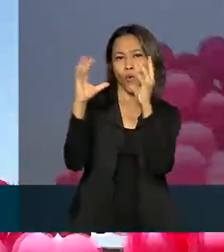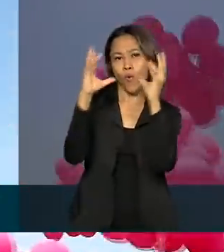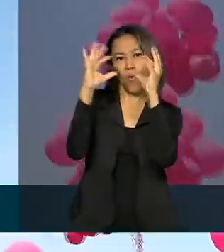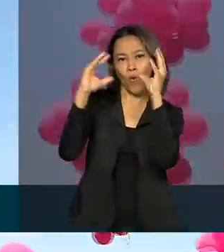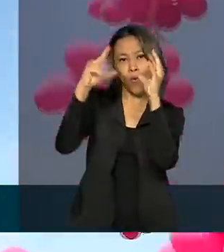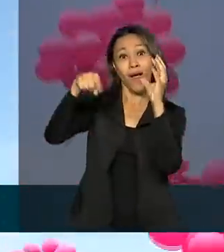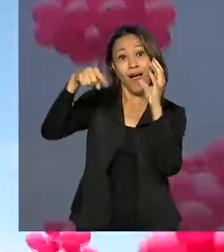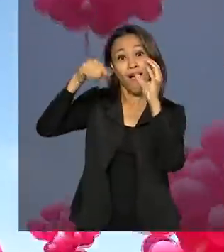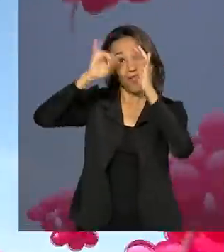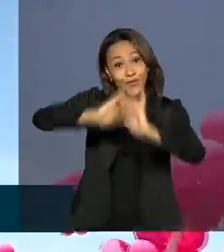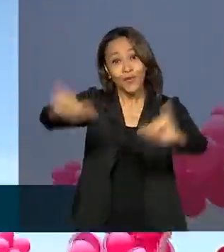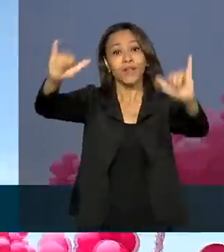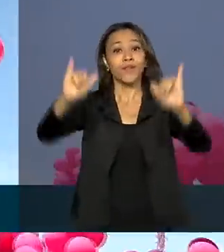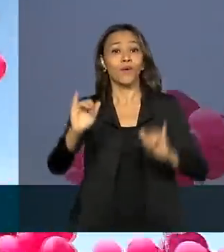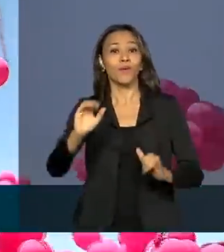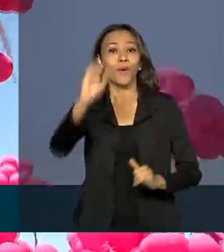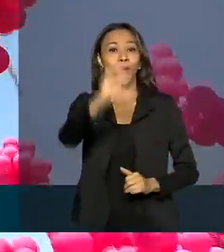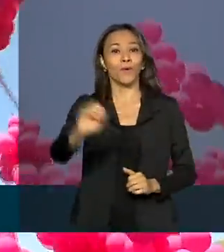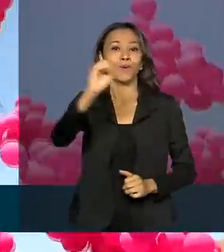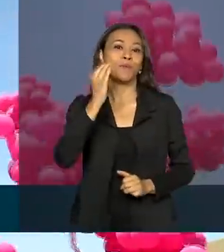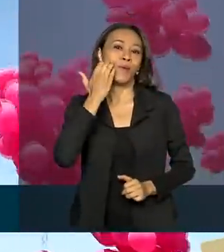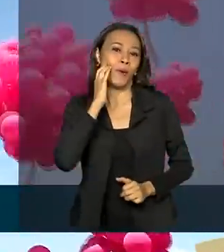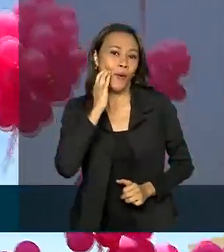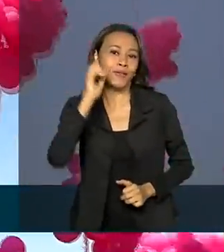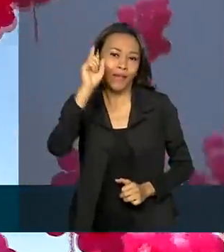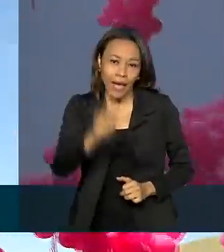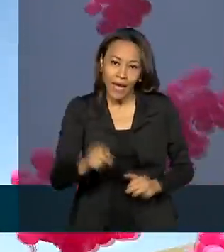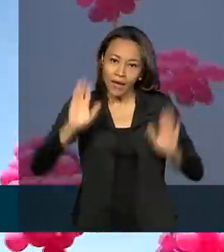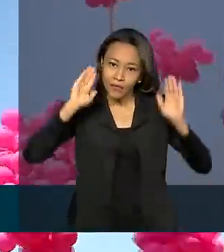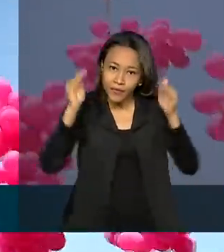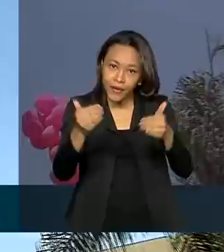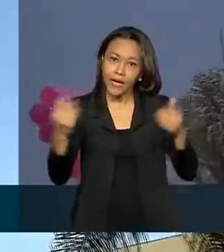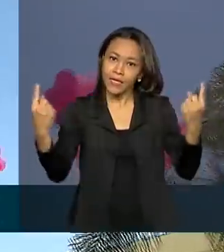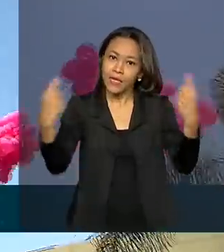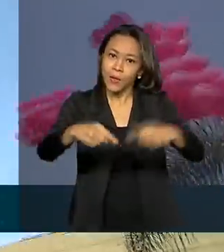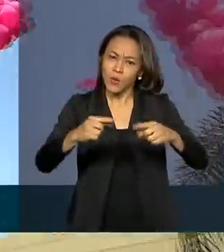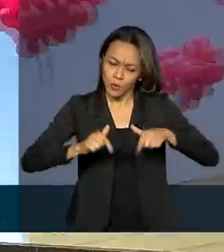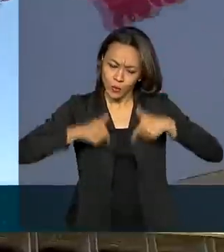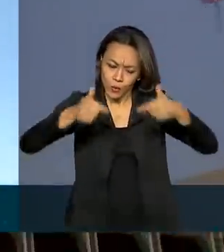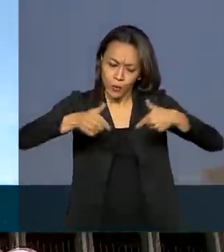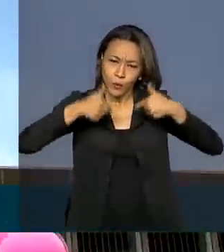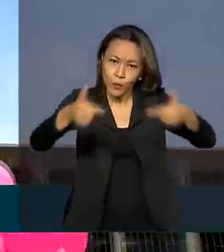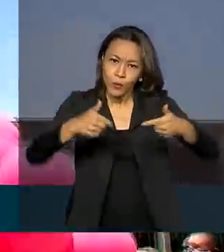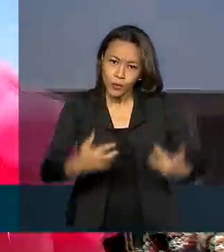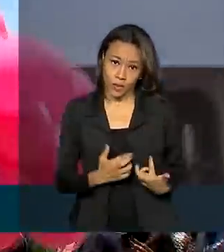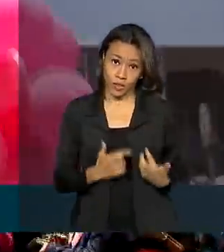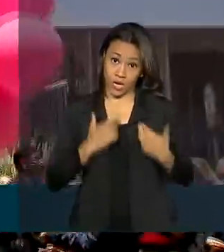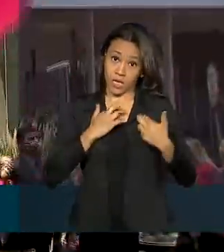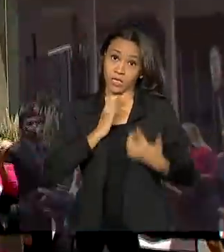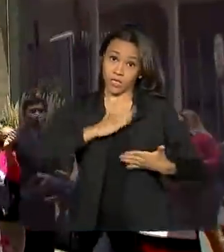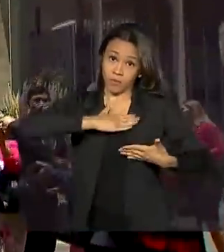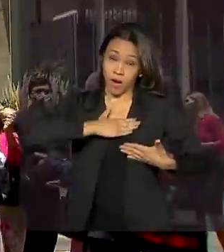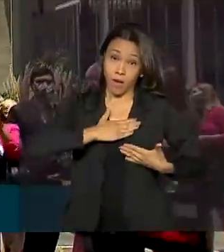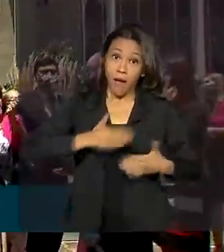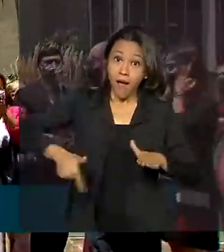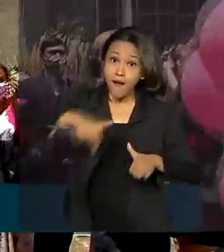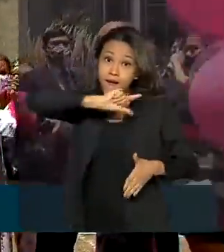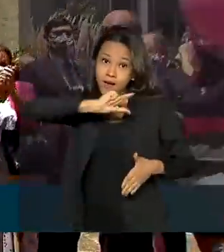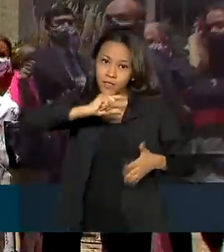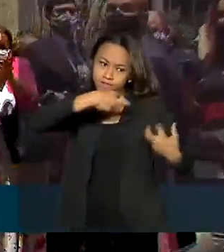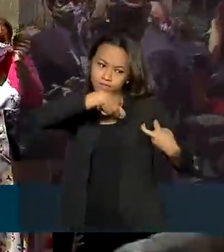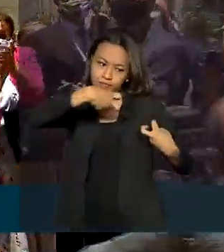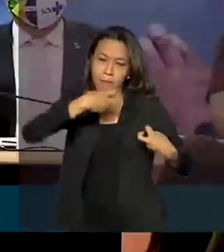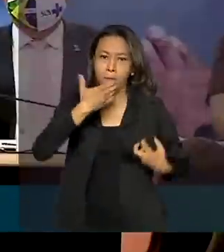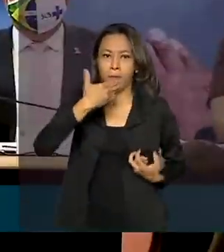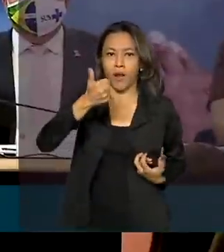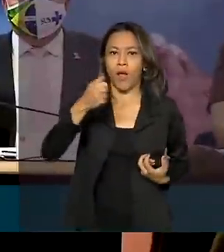Outubro Rosa, dedicada ao combate ao câncer de mama. Quanto antes, melhor. Esse é o tema